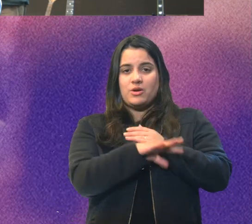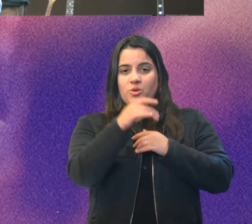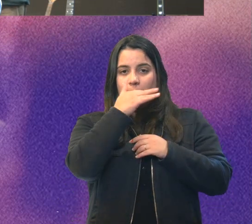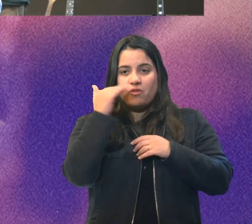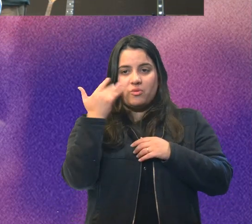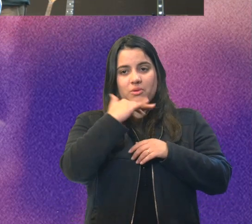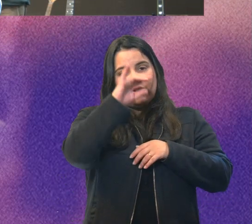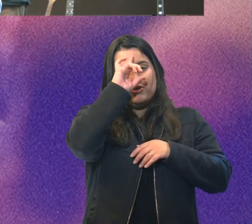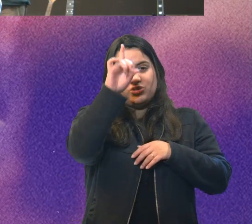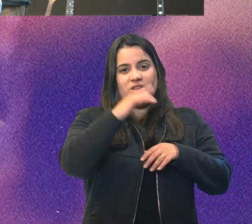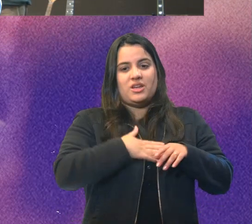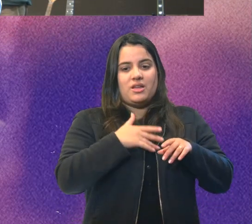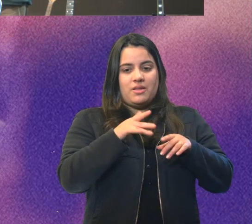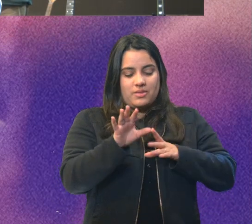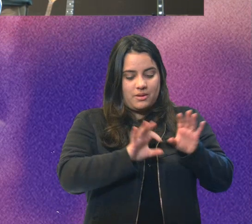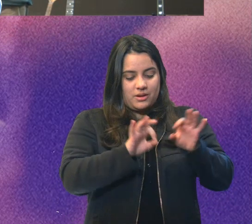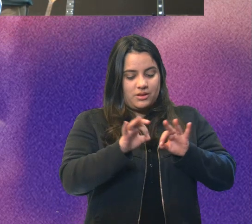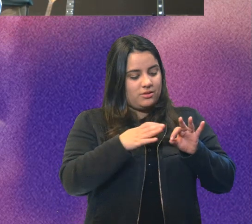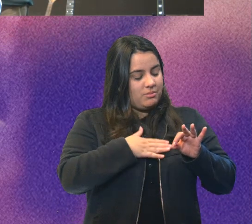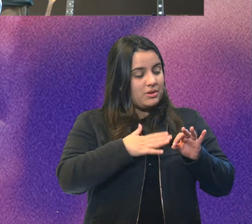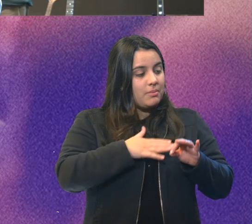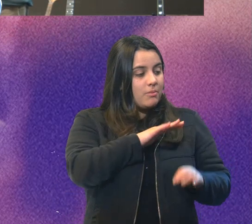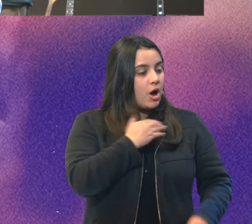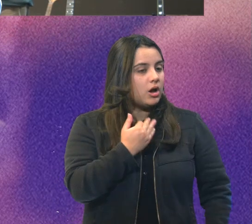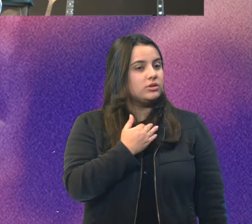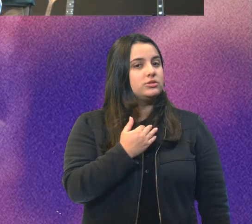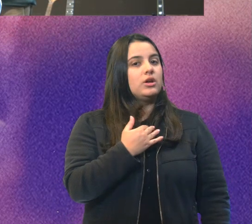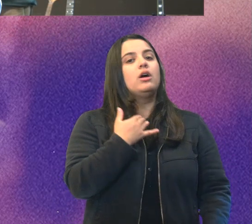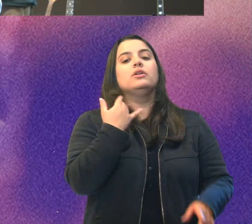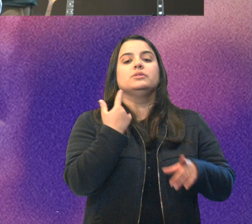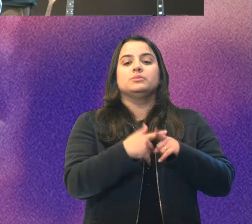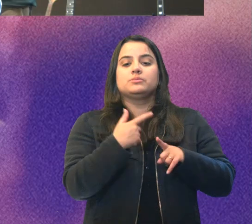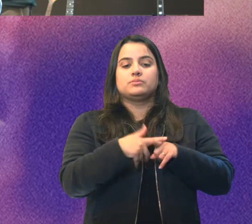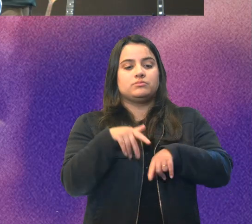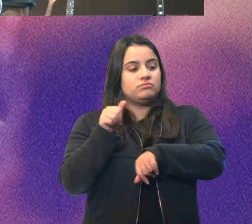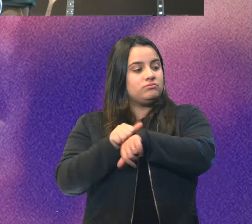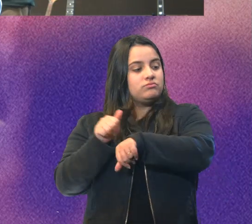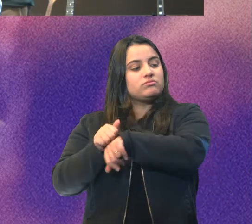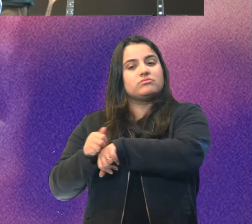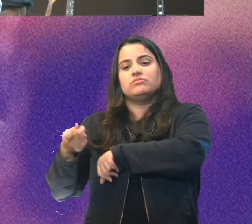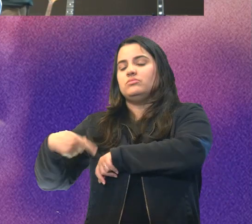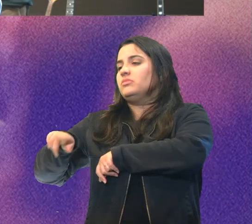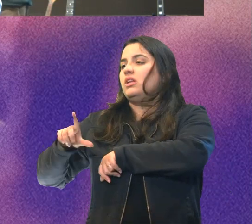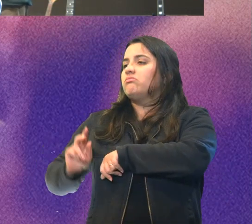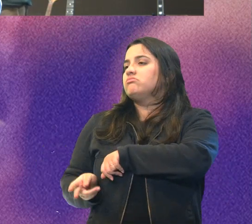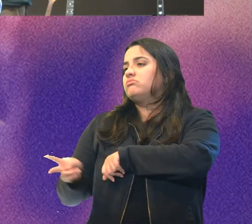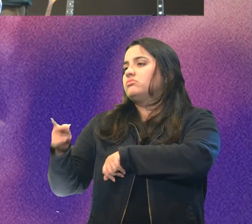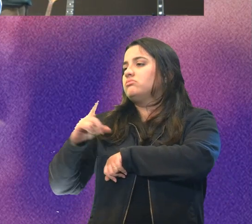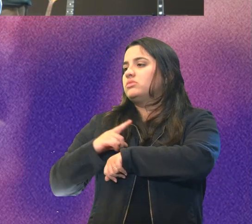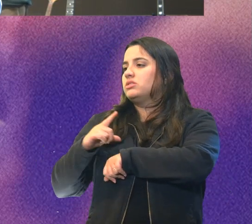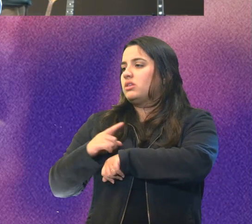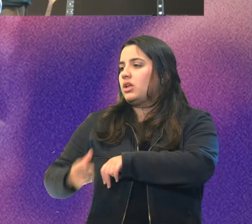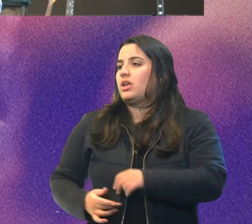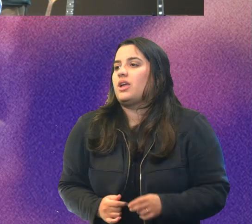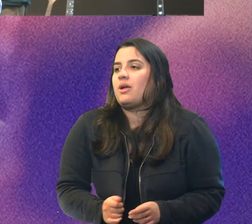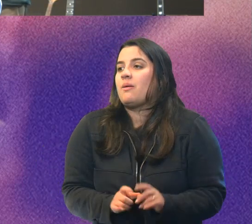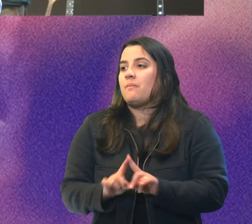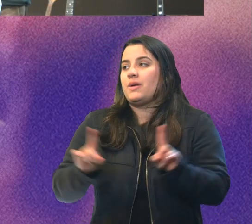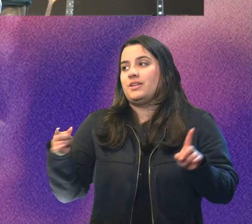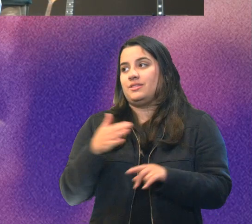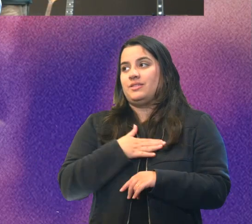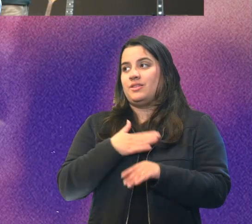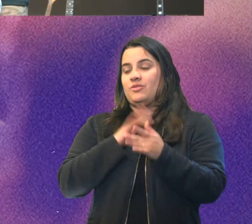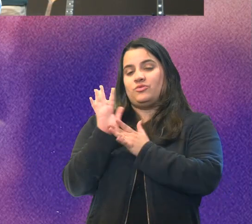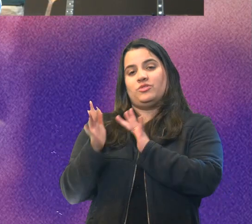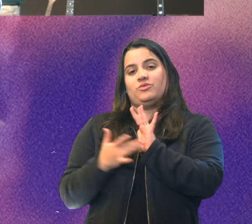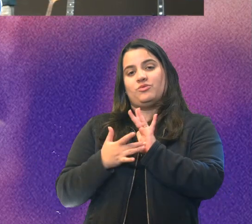dia da preparação do meu sepultamento. Pois os pobres vocês terão sempre com vocês, mas a mim